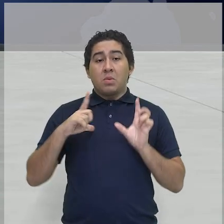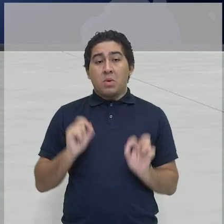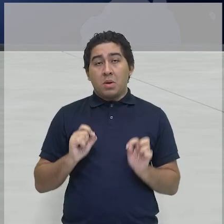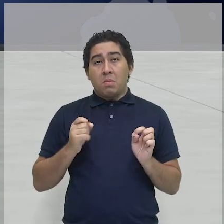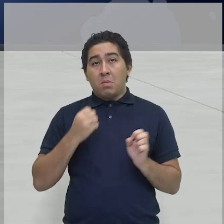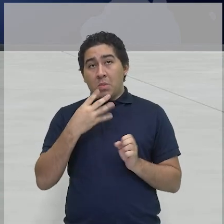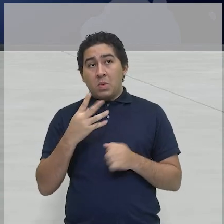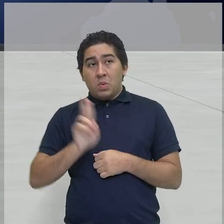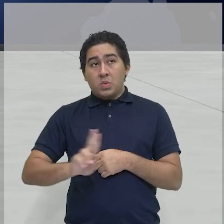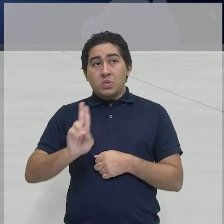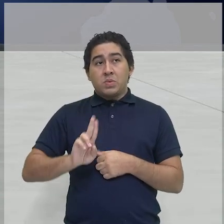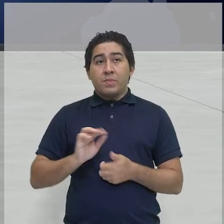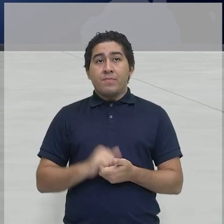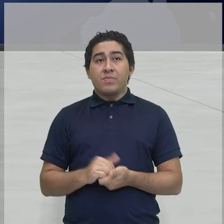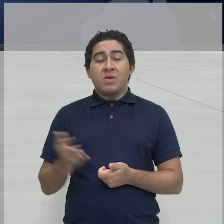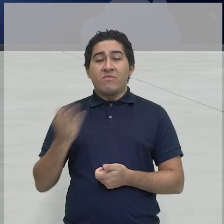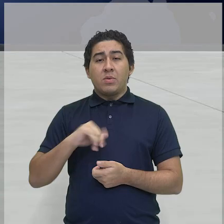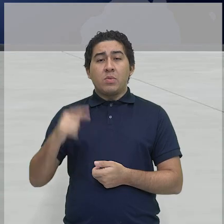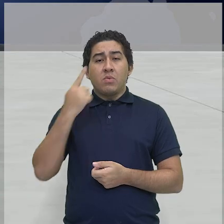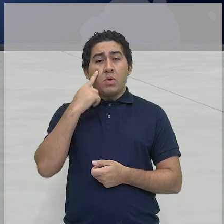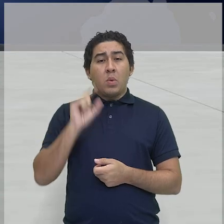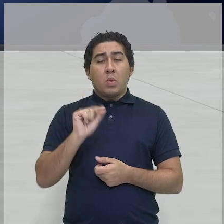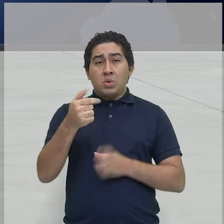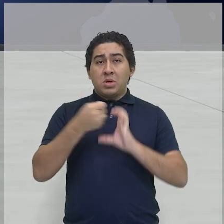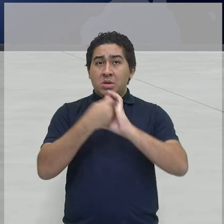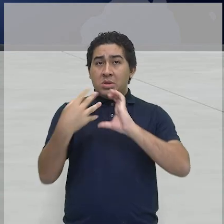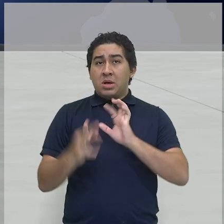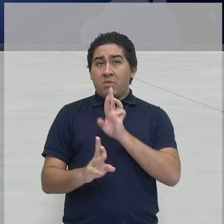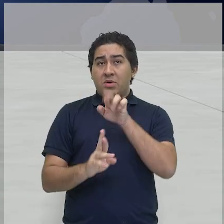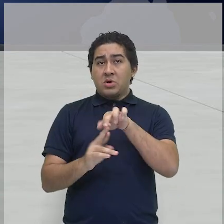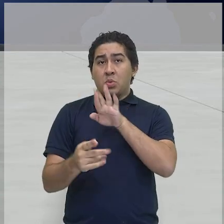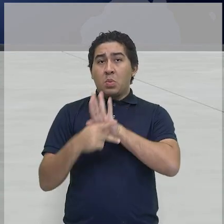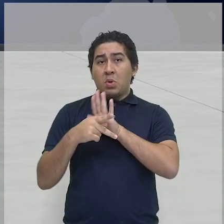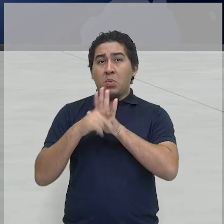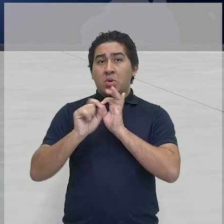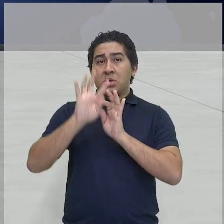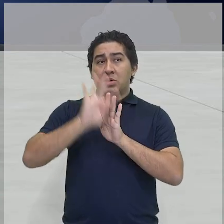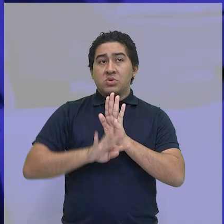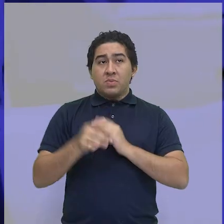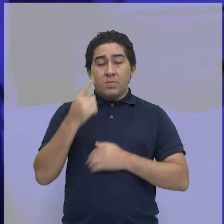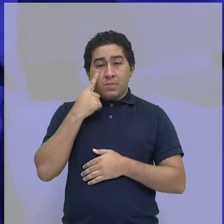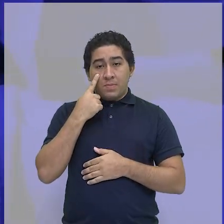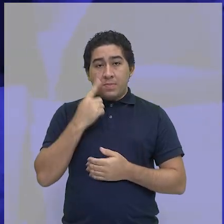serem utilizadas. Vamos ver mais características sobre os textos? Vamos lá.